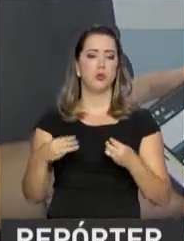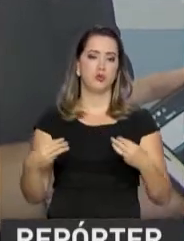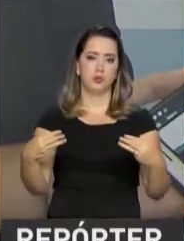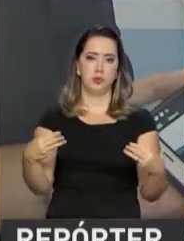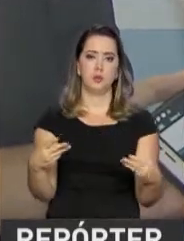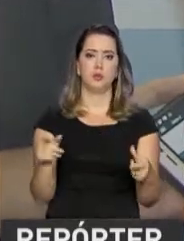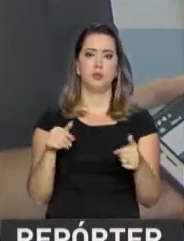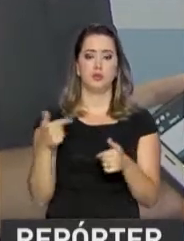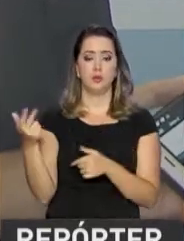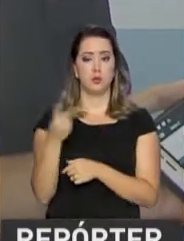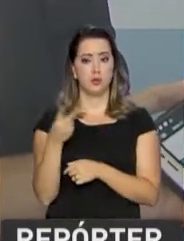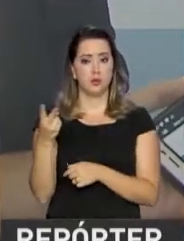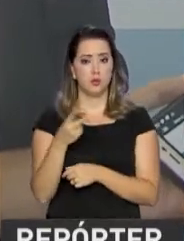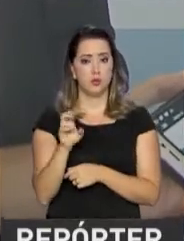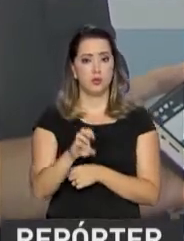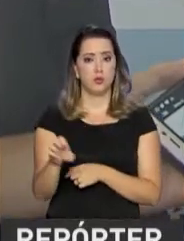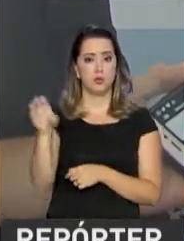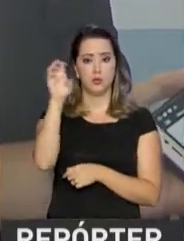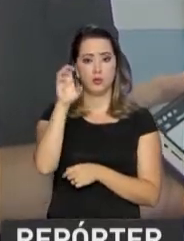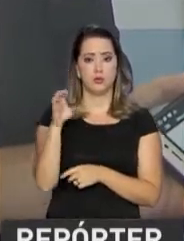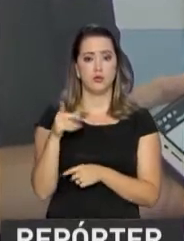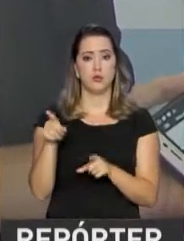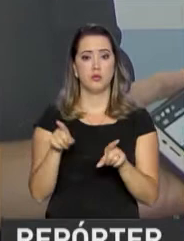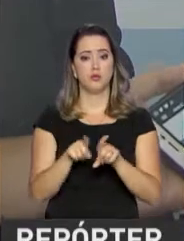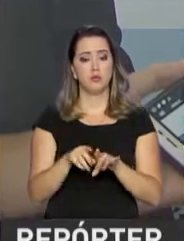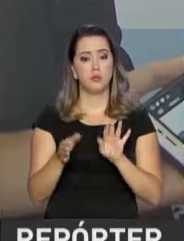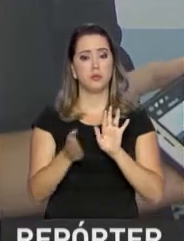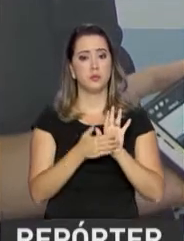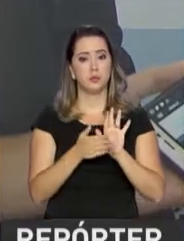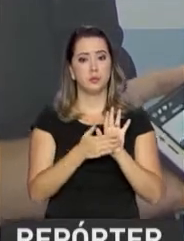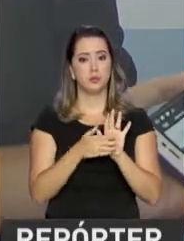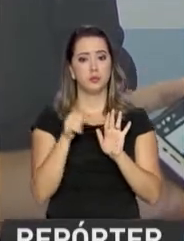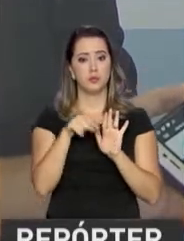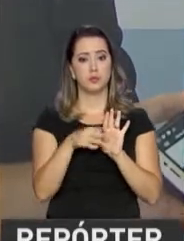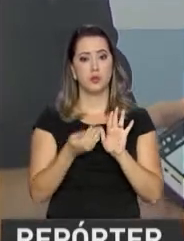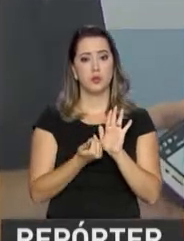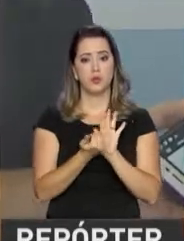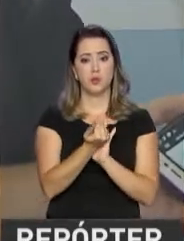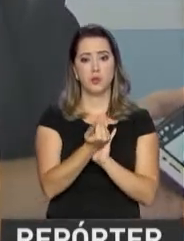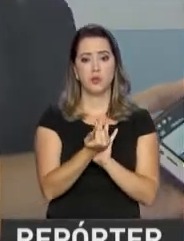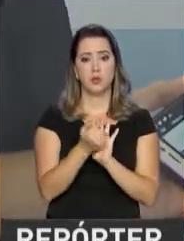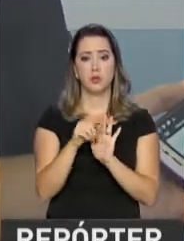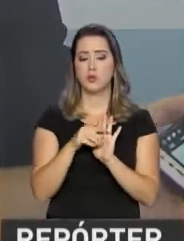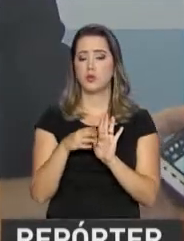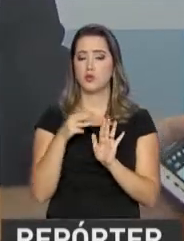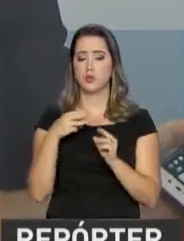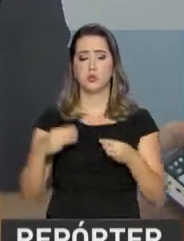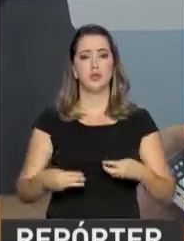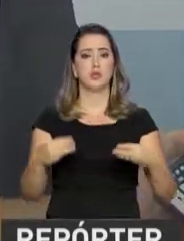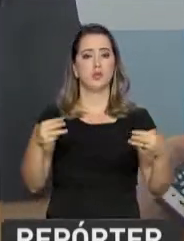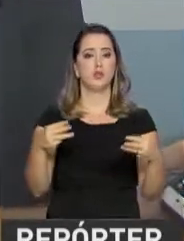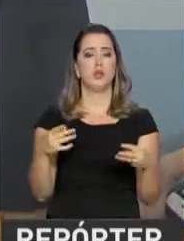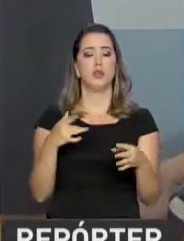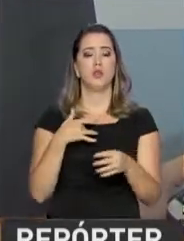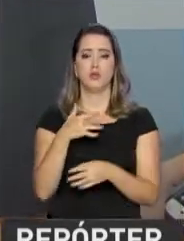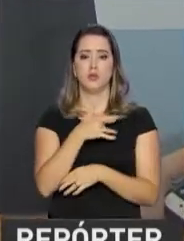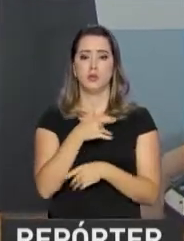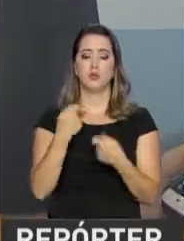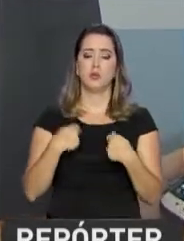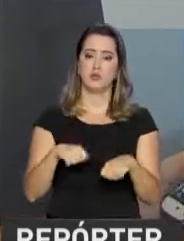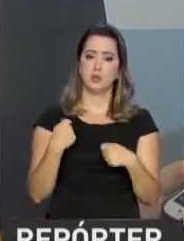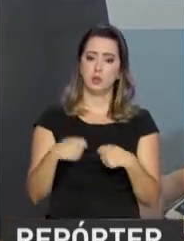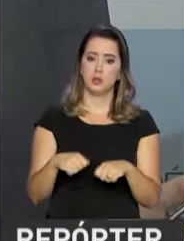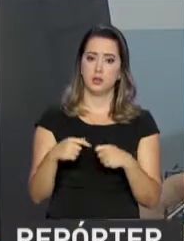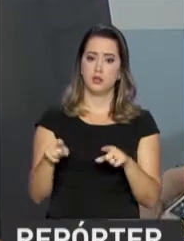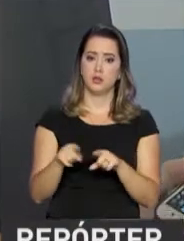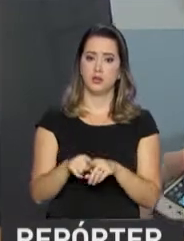e se os dois estados também propuserem este início, o Ministério da Saúde terá a